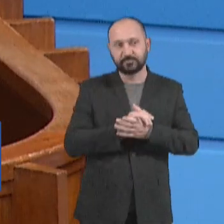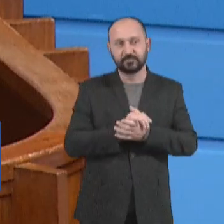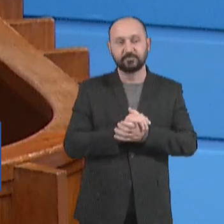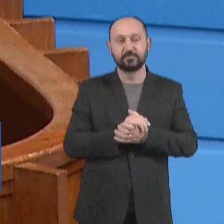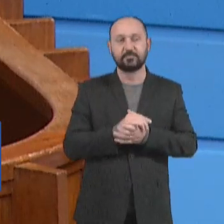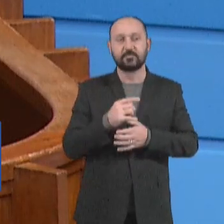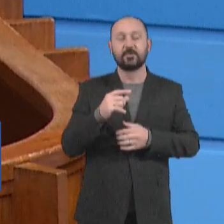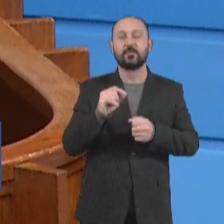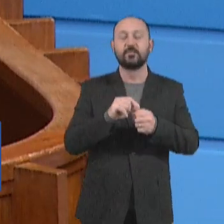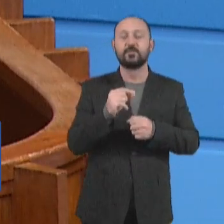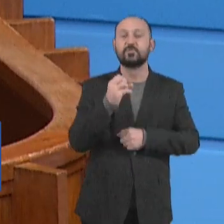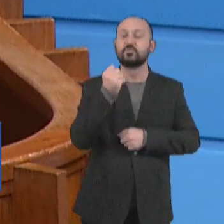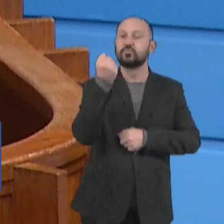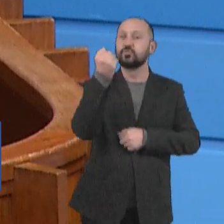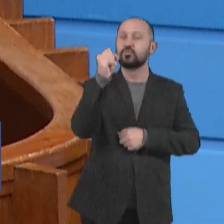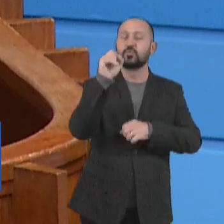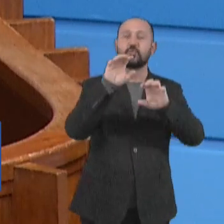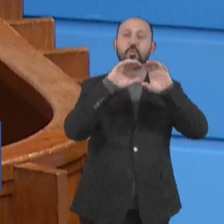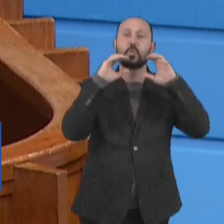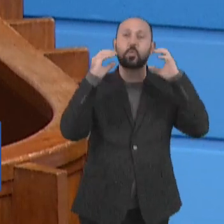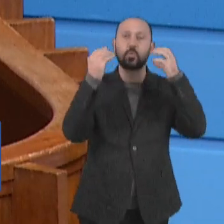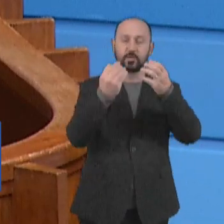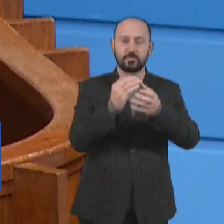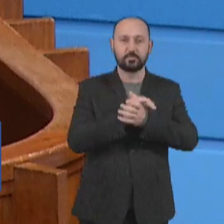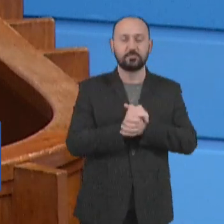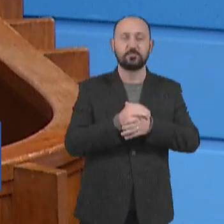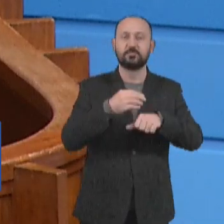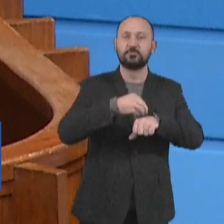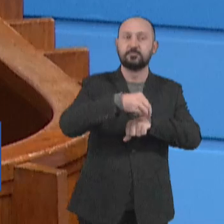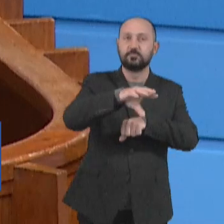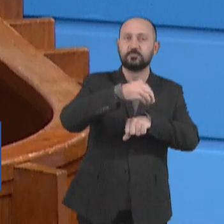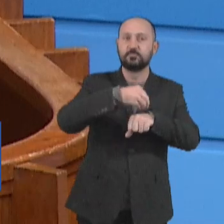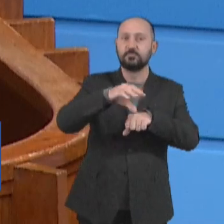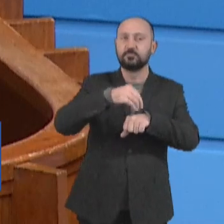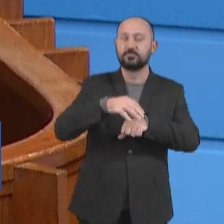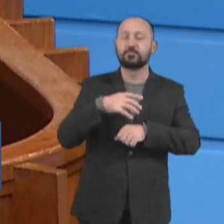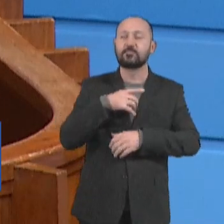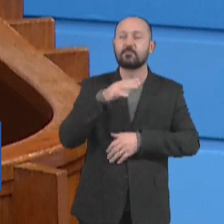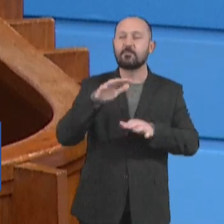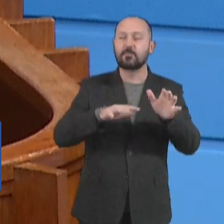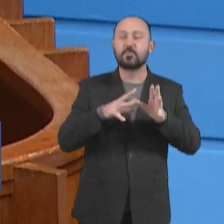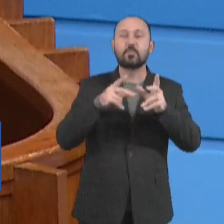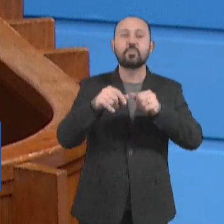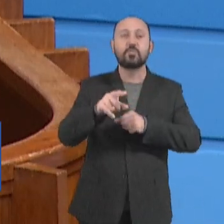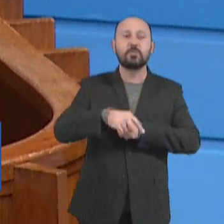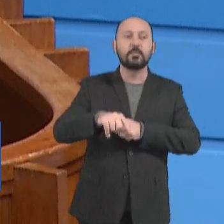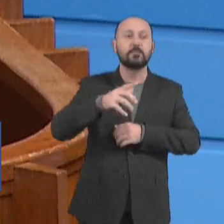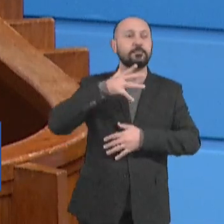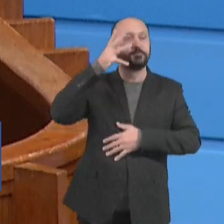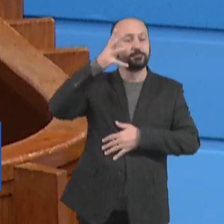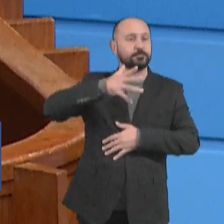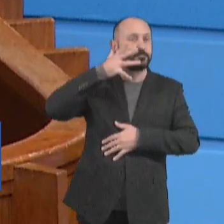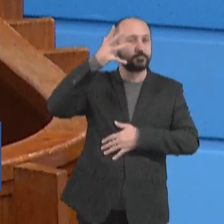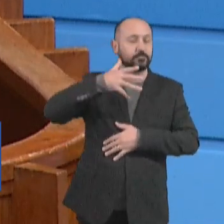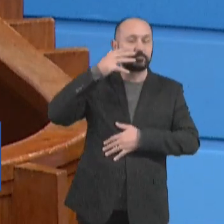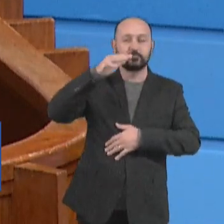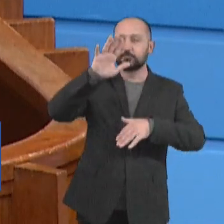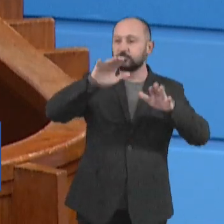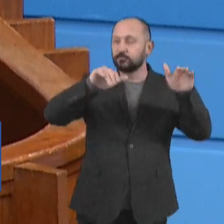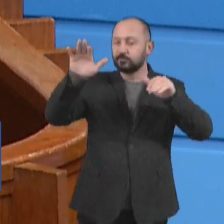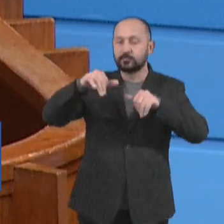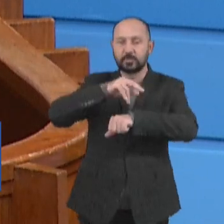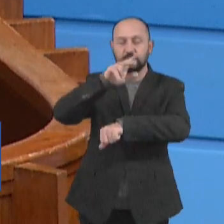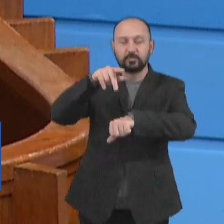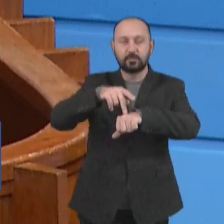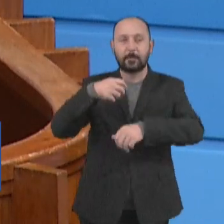fiz 8 congressos. Nesses congressos eu levei todos palestrantes de todos